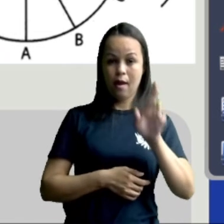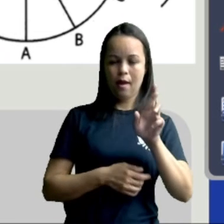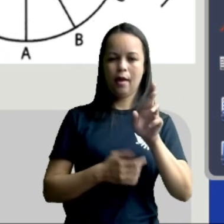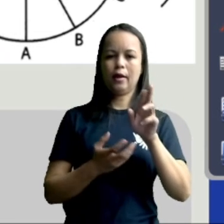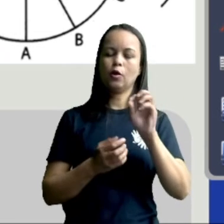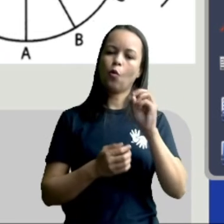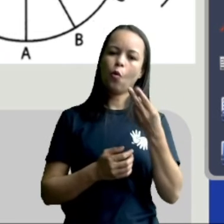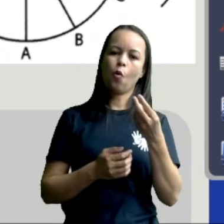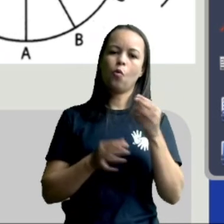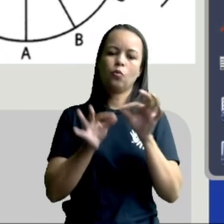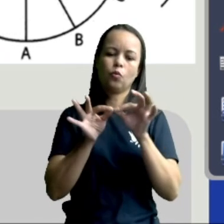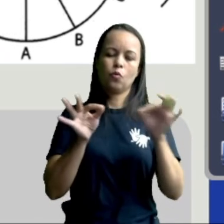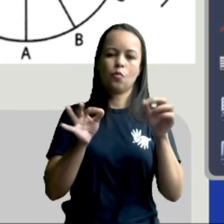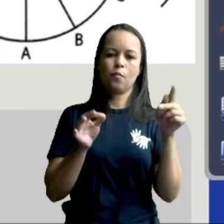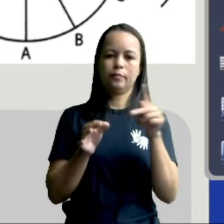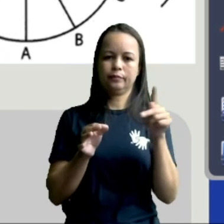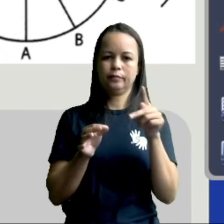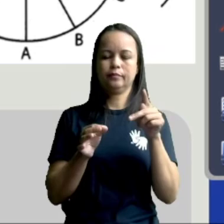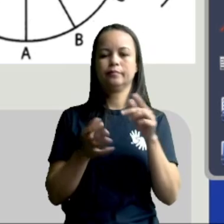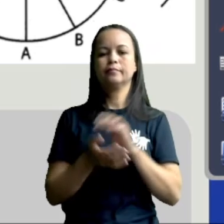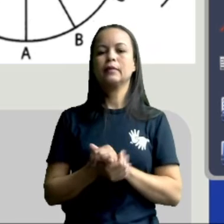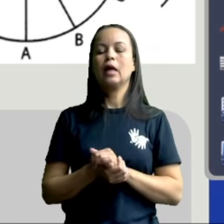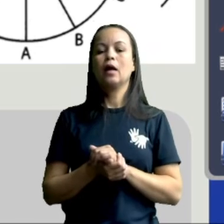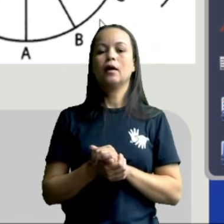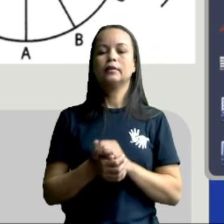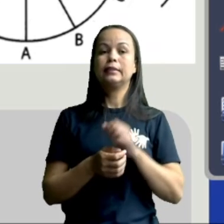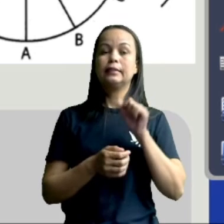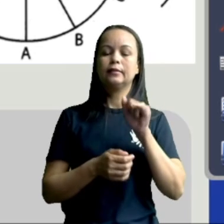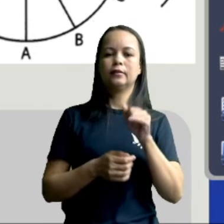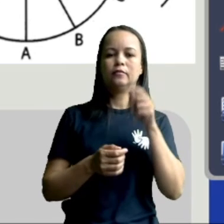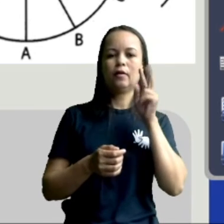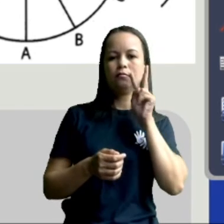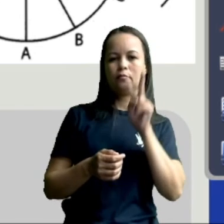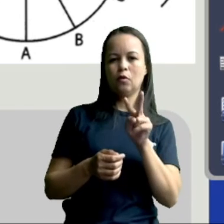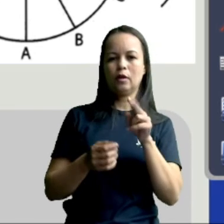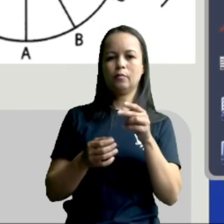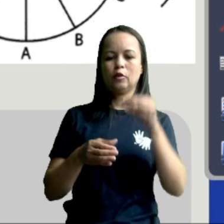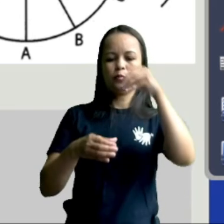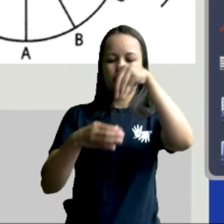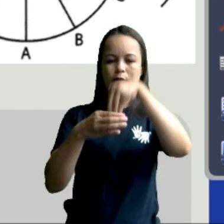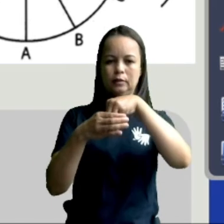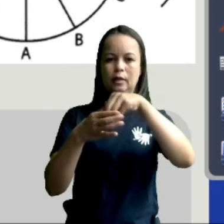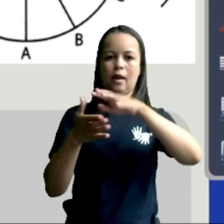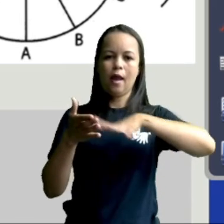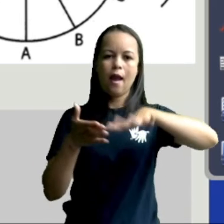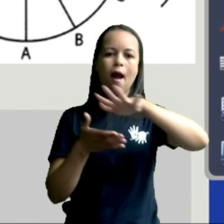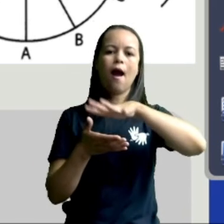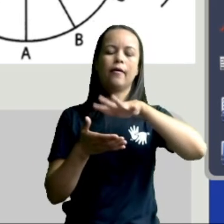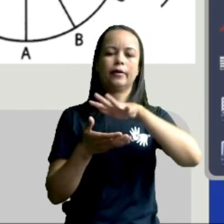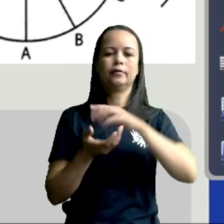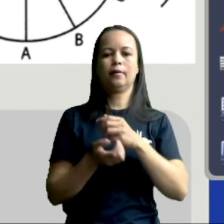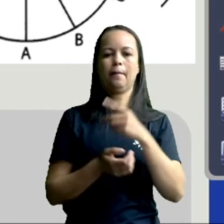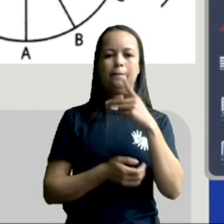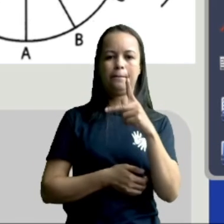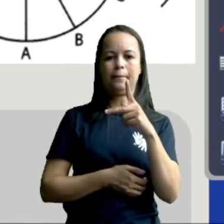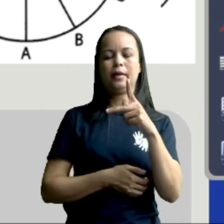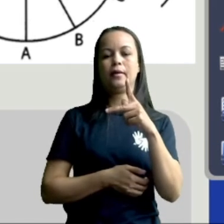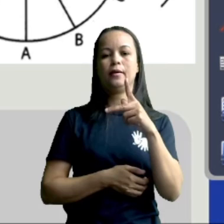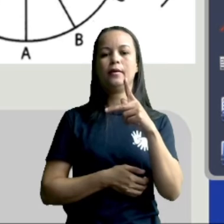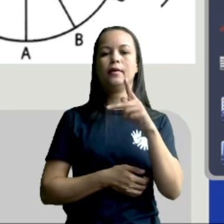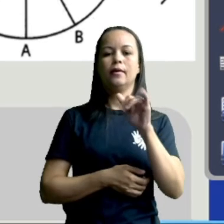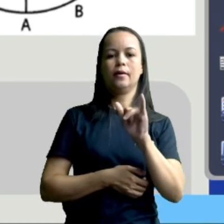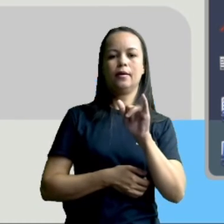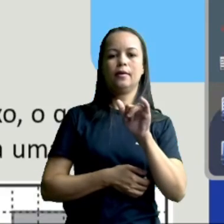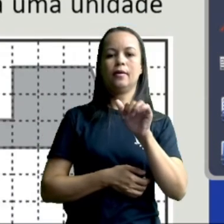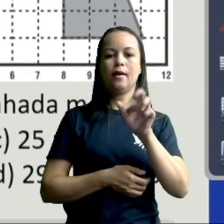ou o comprimento da circunferência. E se a gente estiver olhando para o espaço interno, é área, πr ao quadrado,